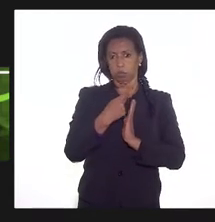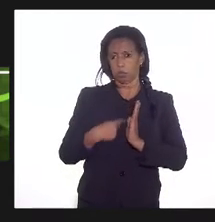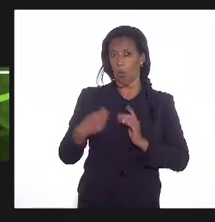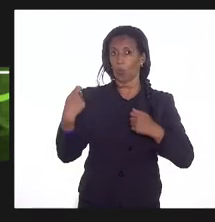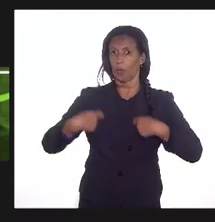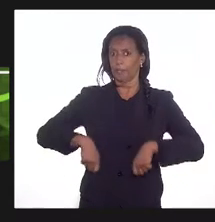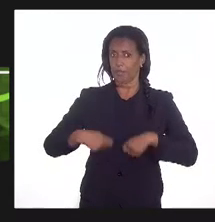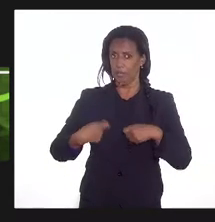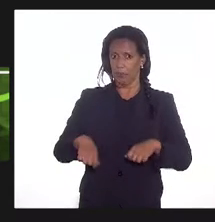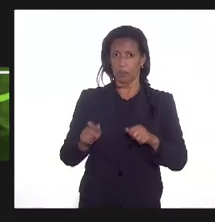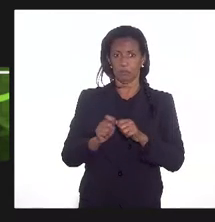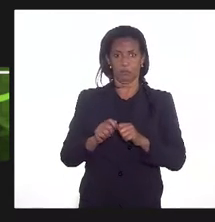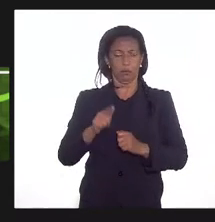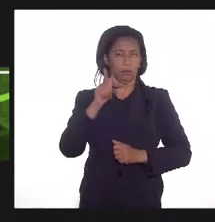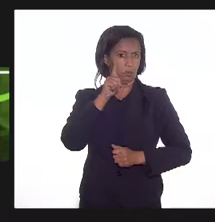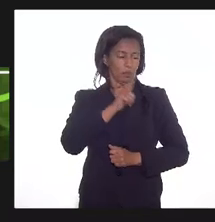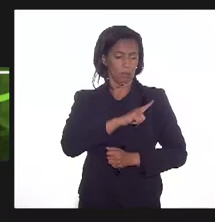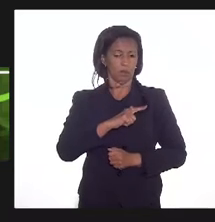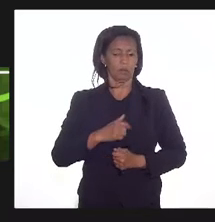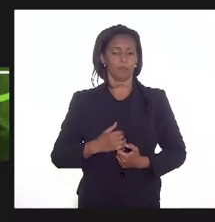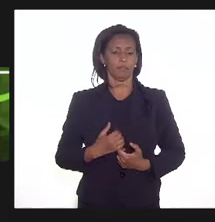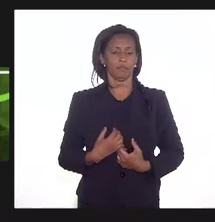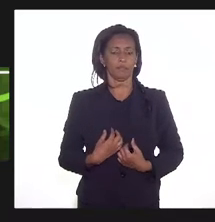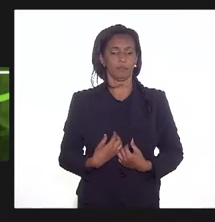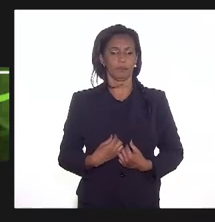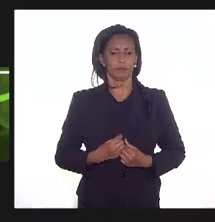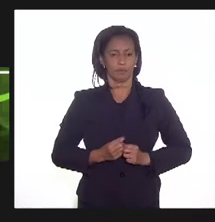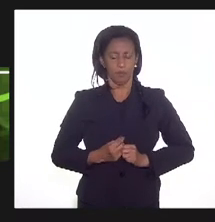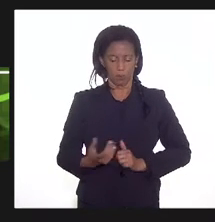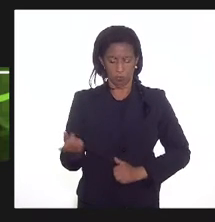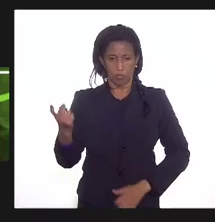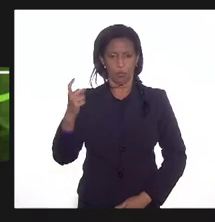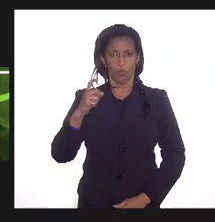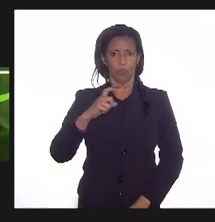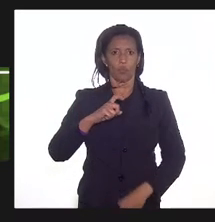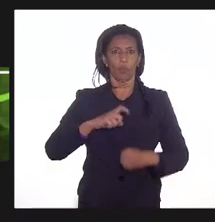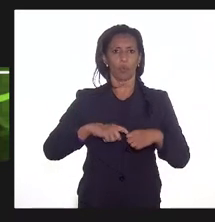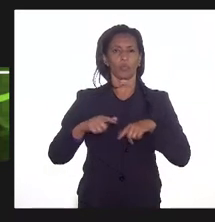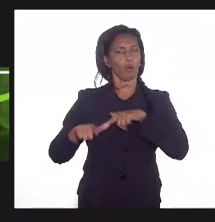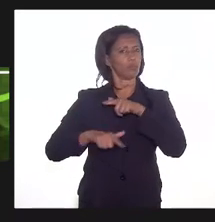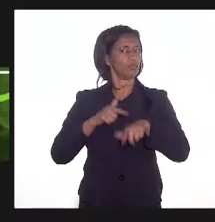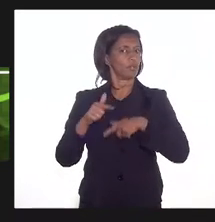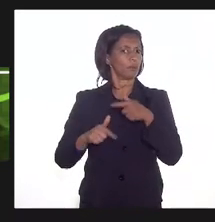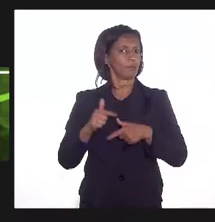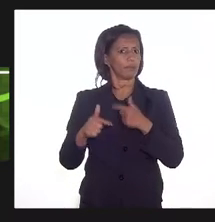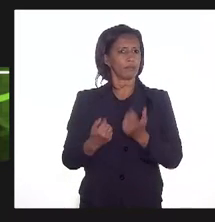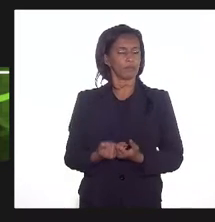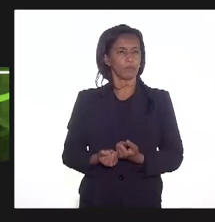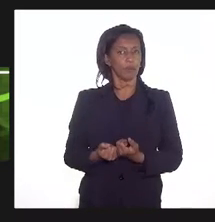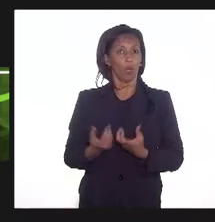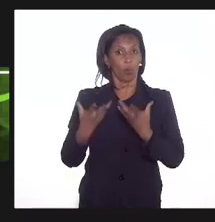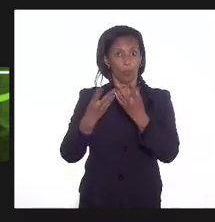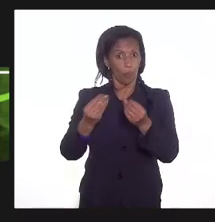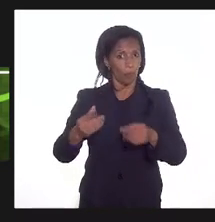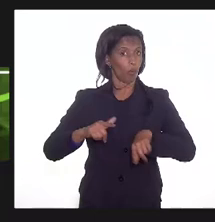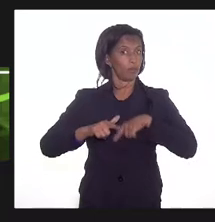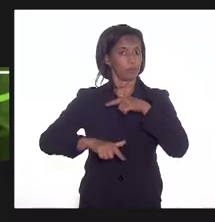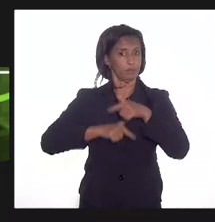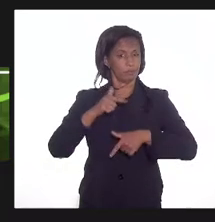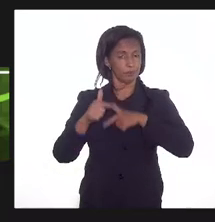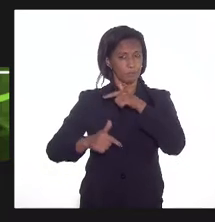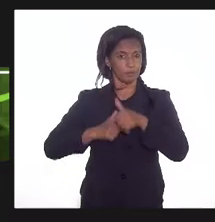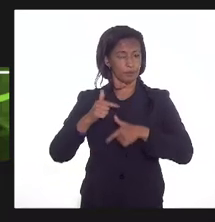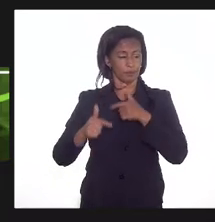necessário nós conseguimos retomar os trabalhos né com muito trabalho na verdade